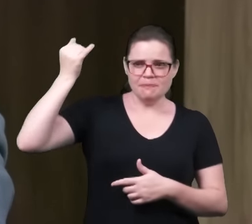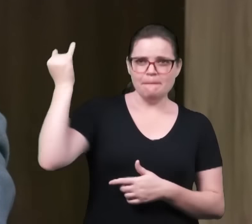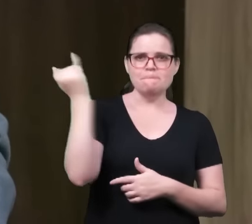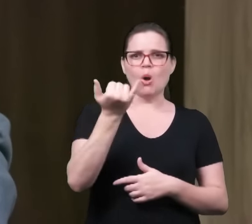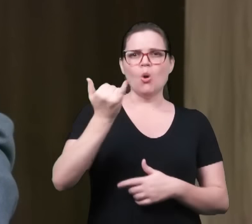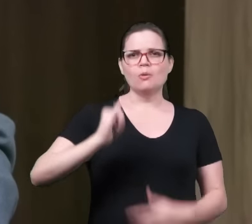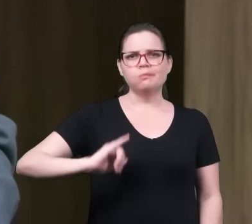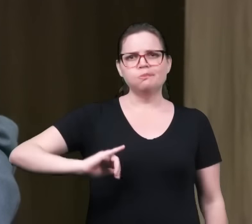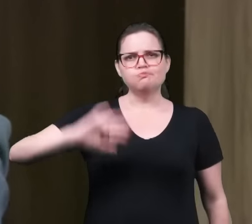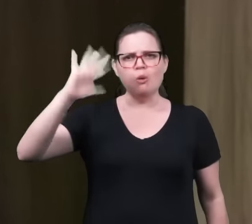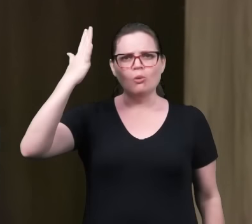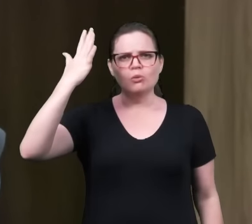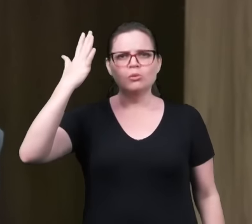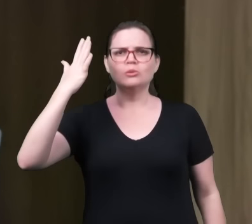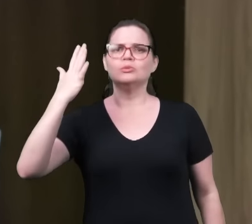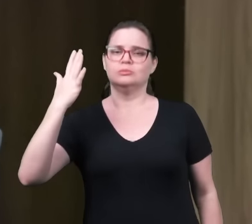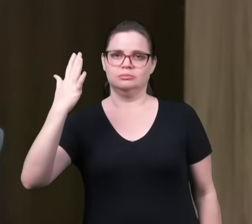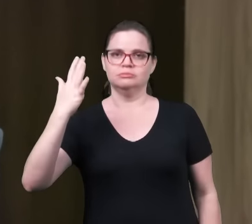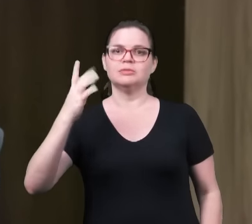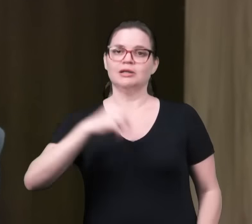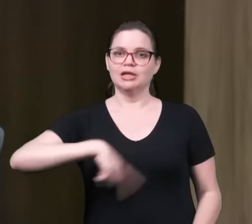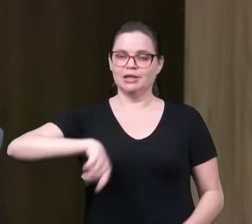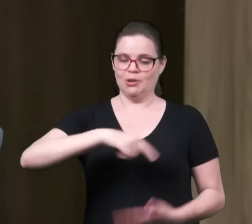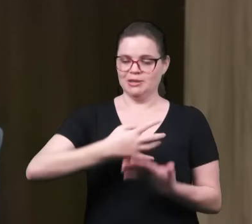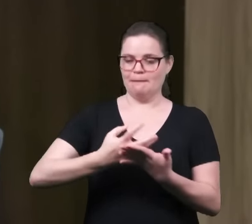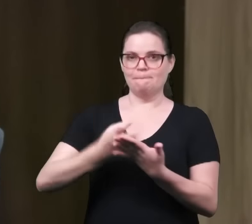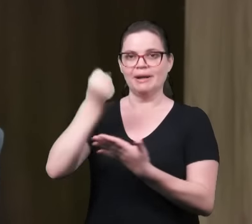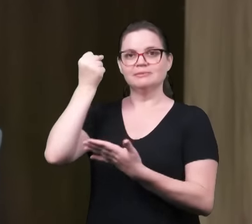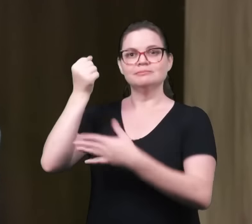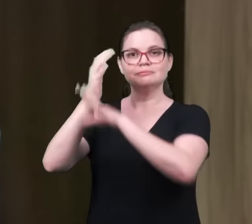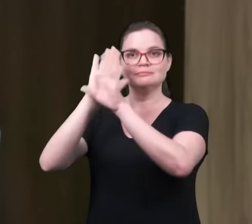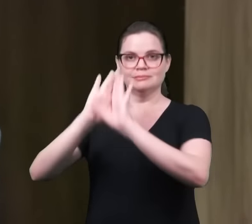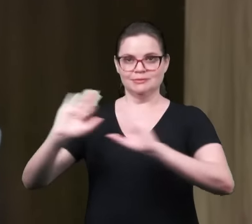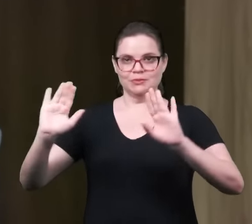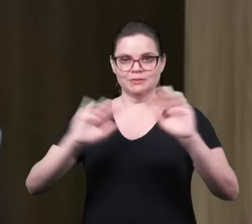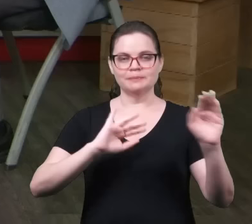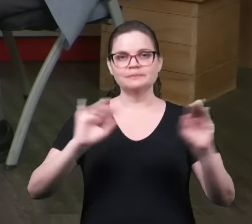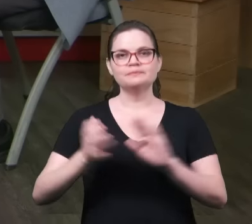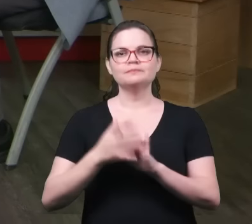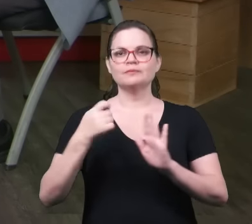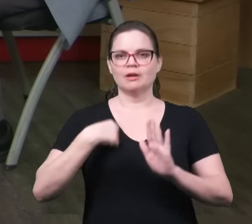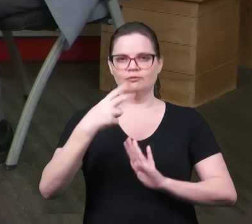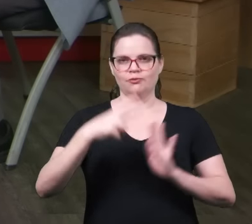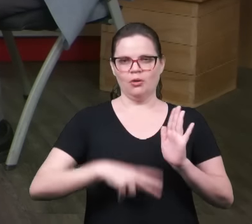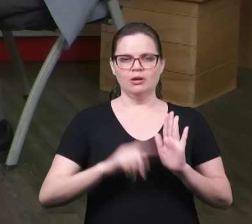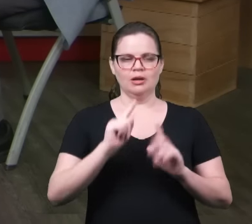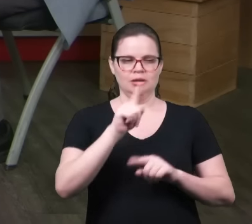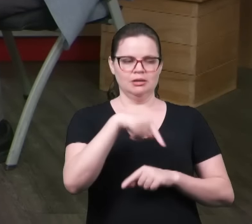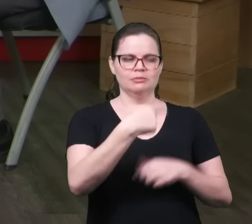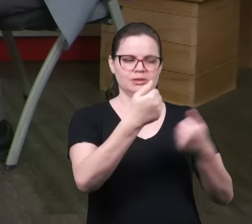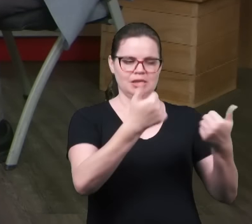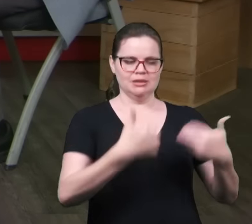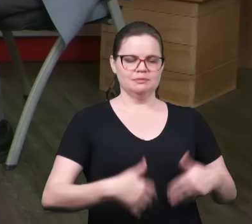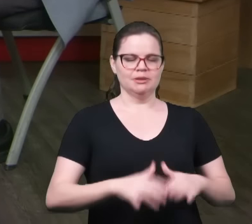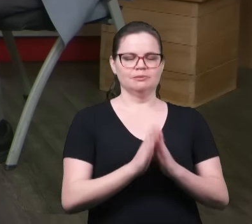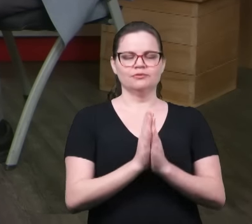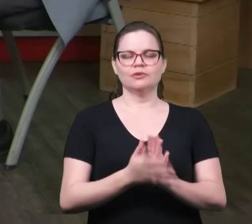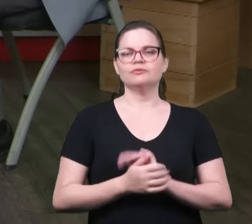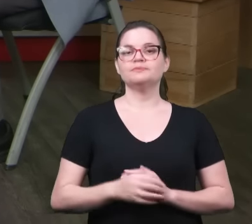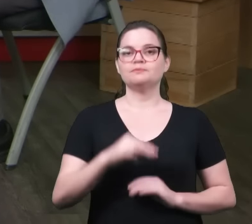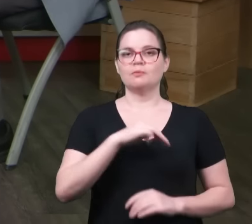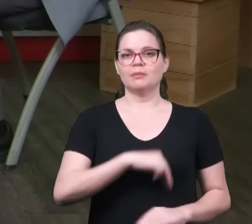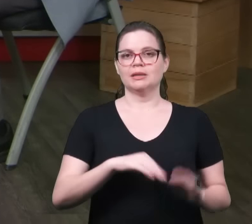celestial, e a igreja vai subir. E eu vou ler aqui em seguida, Wallace, para você comentar, em Mateus